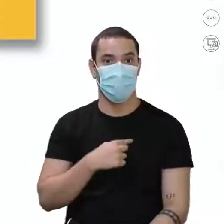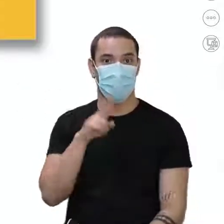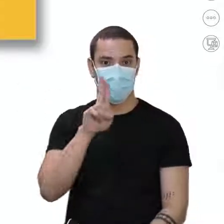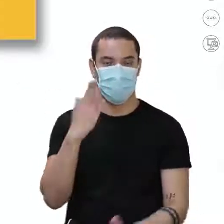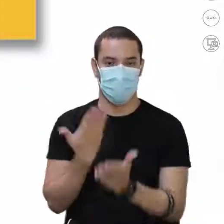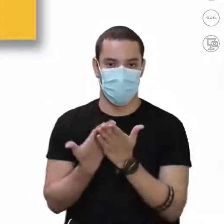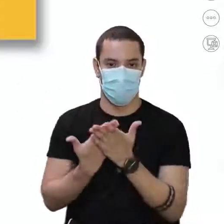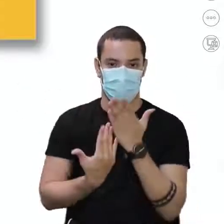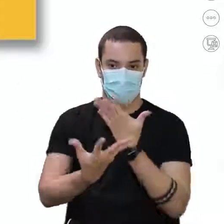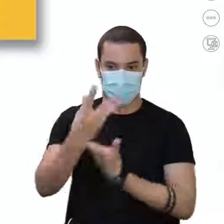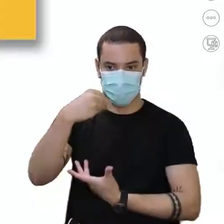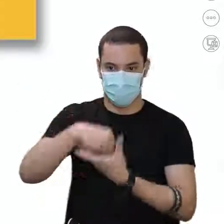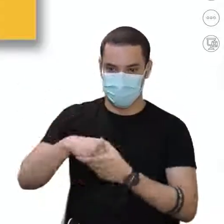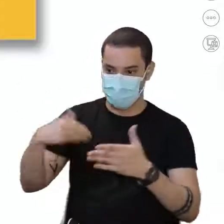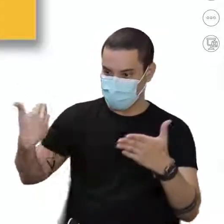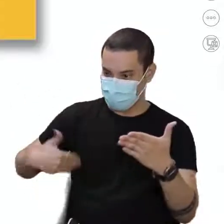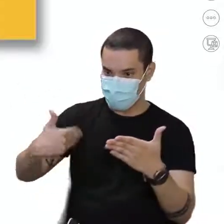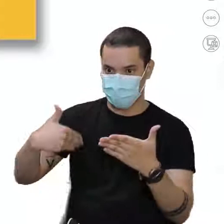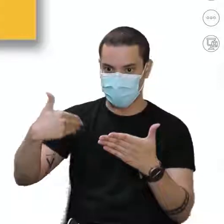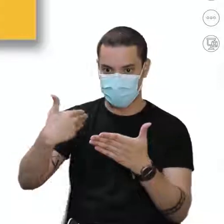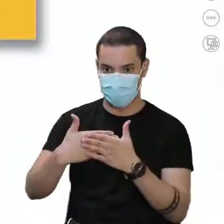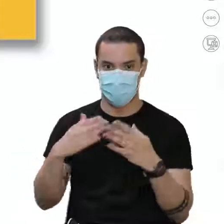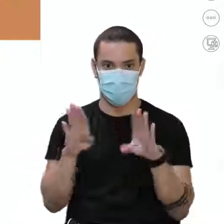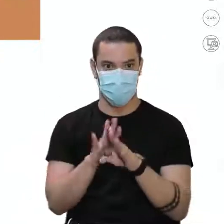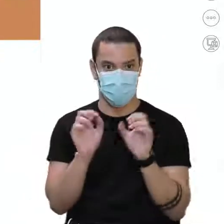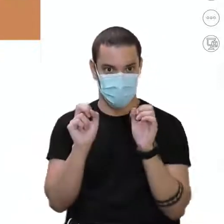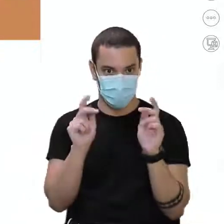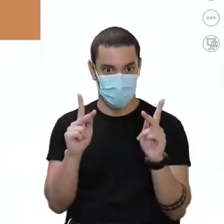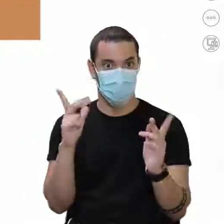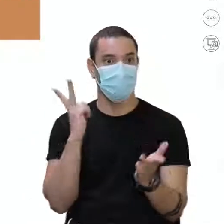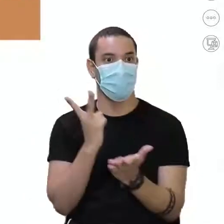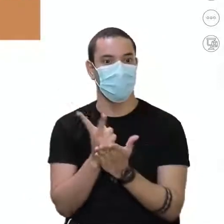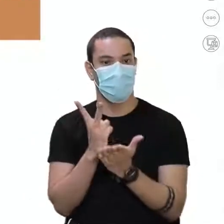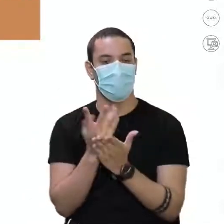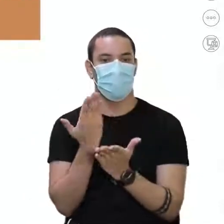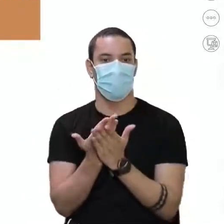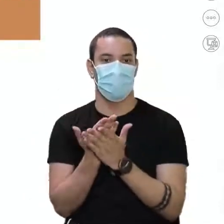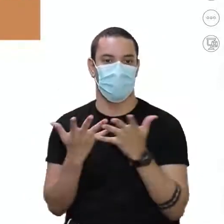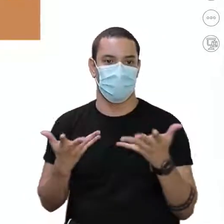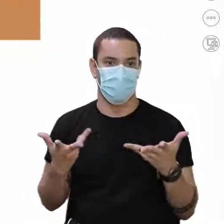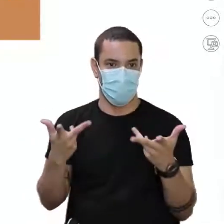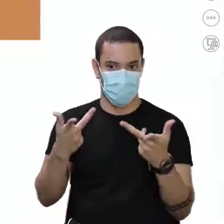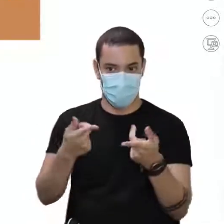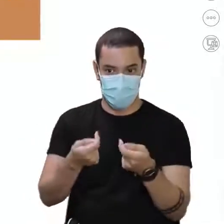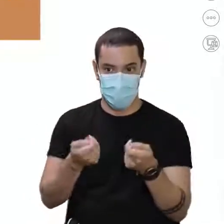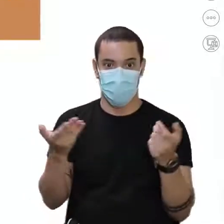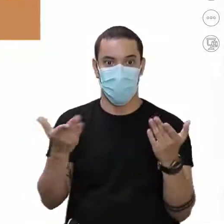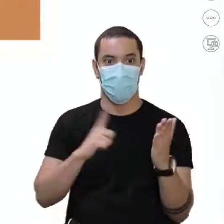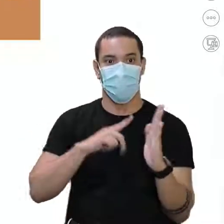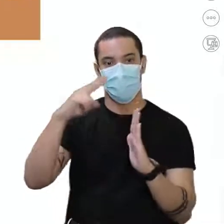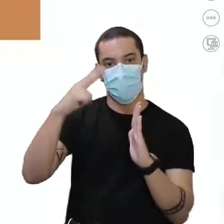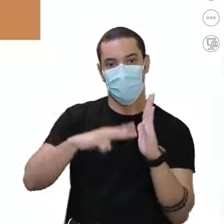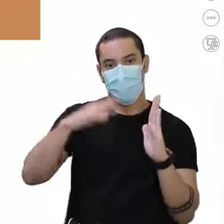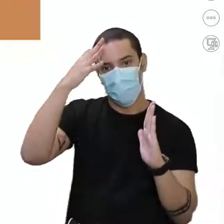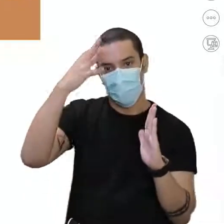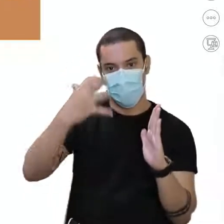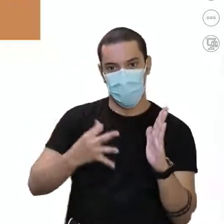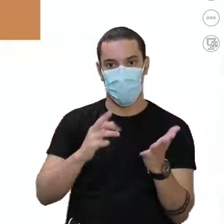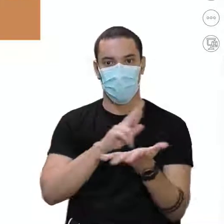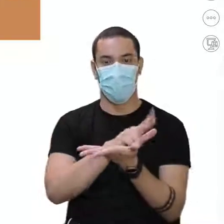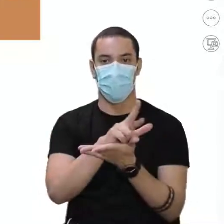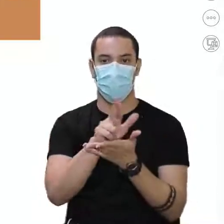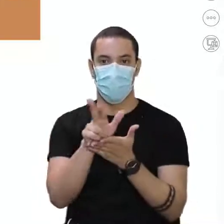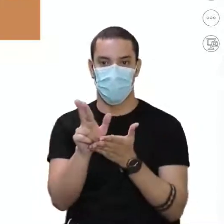aulas também no decorrer delas. E aí vamos lá, toda aula tem uma habilidade, a de hoje você vai ler e compreender diferentes